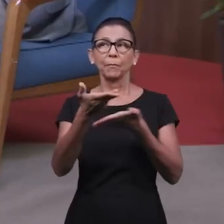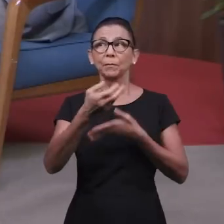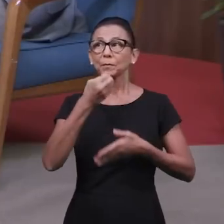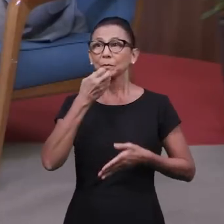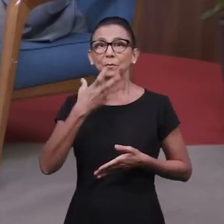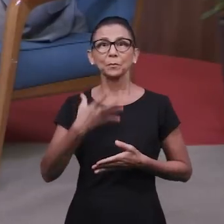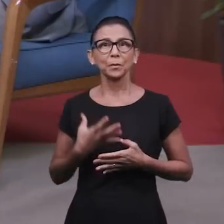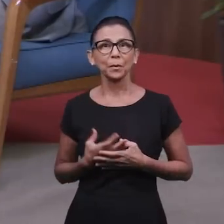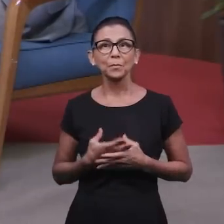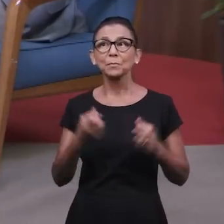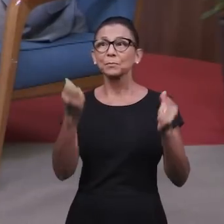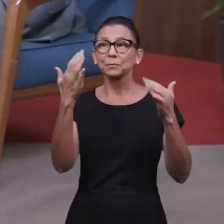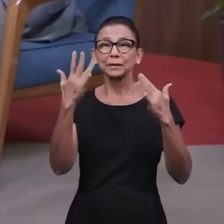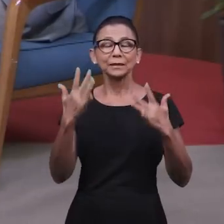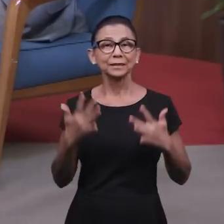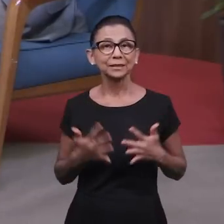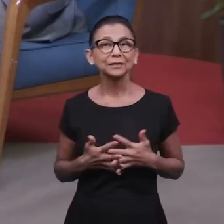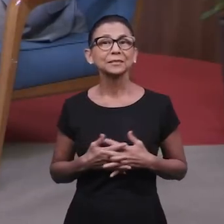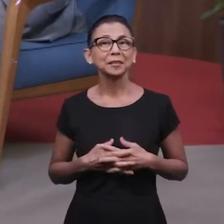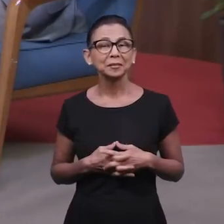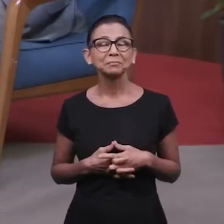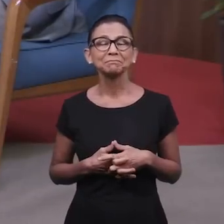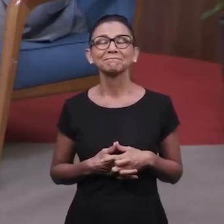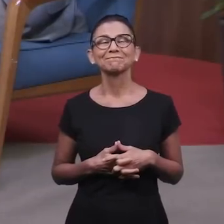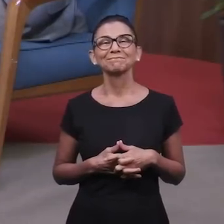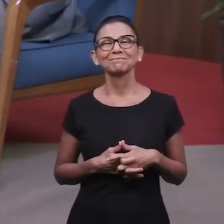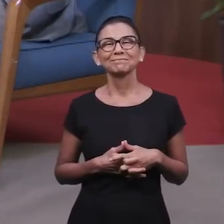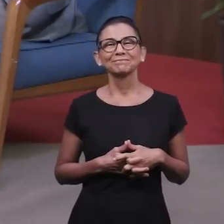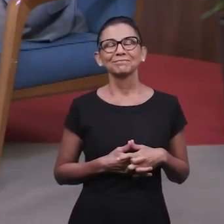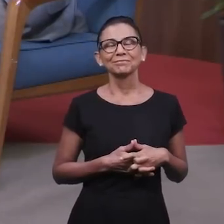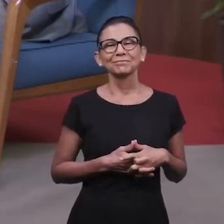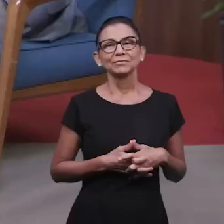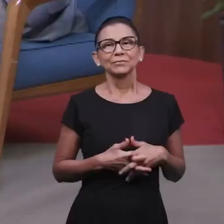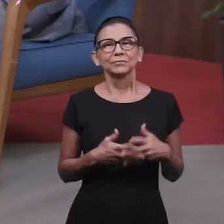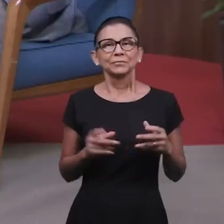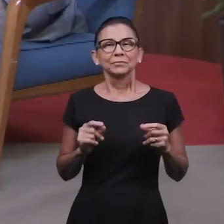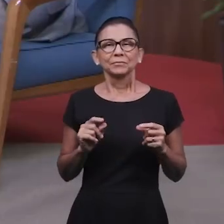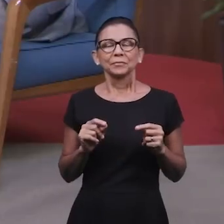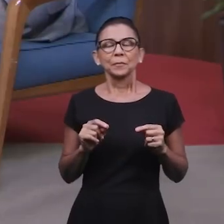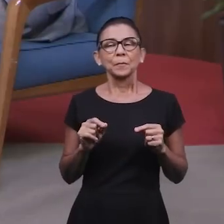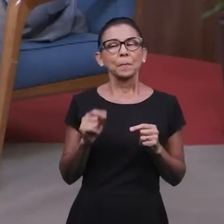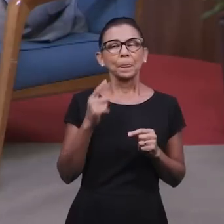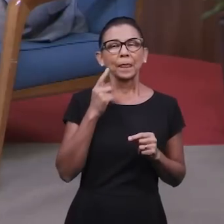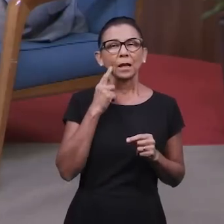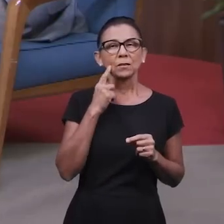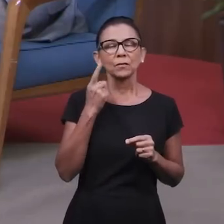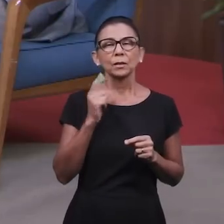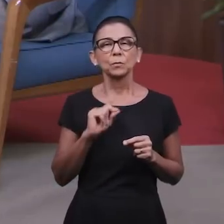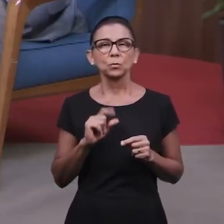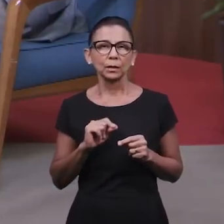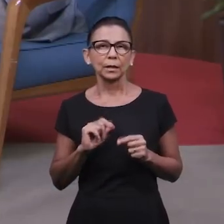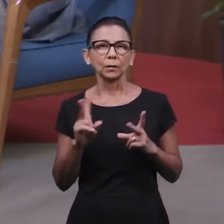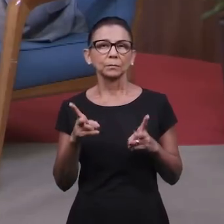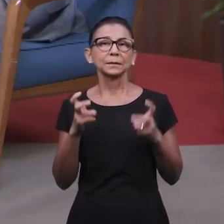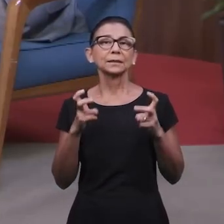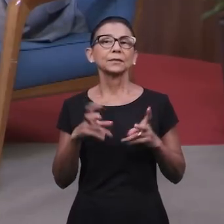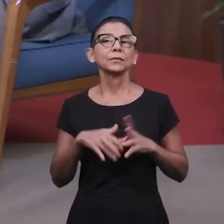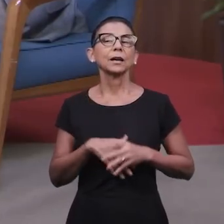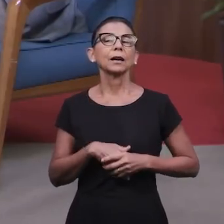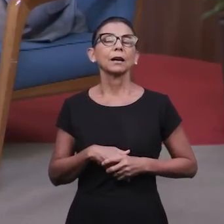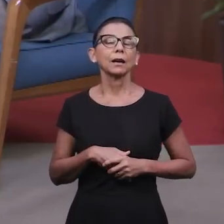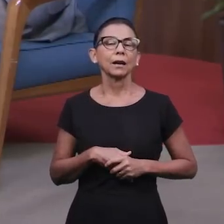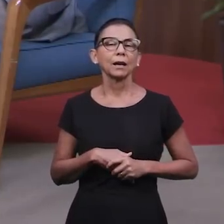nós recebemos uma bênção com essas interações. Nós identificamos nisso que o programa não é só